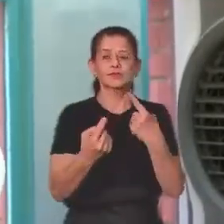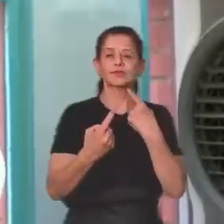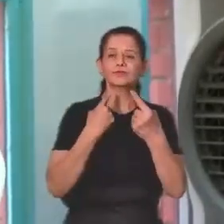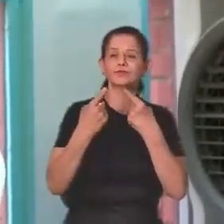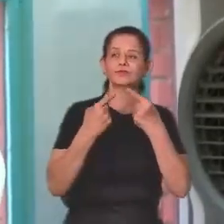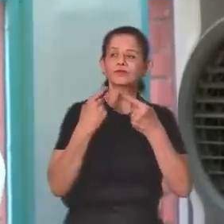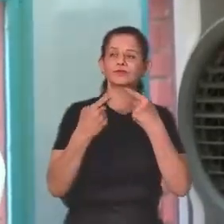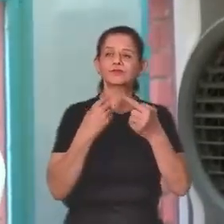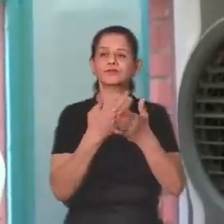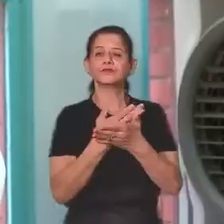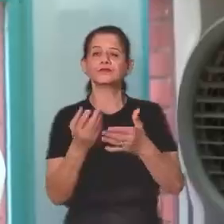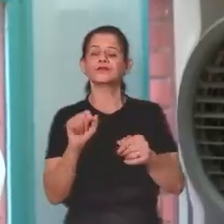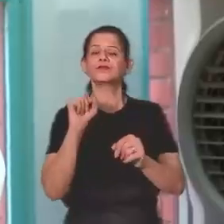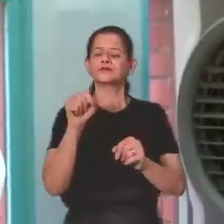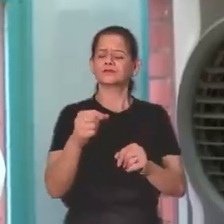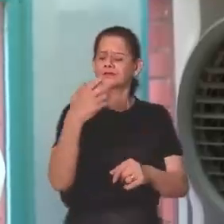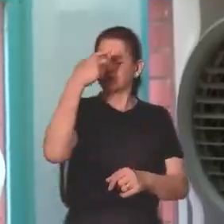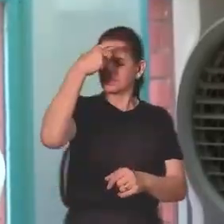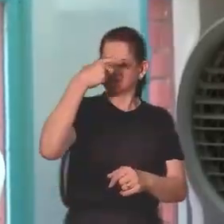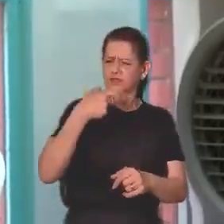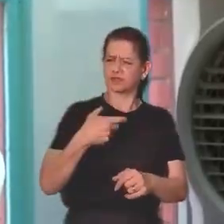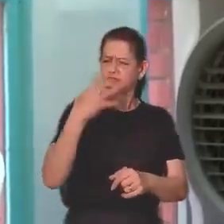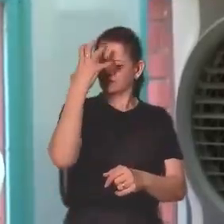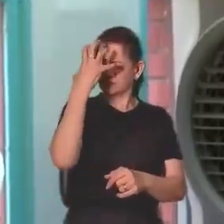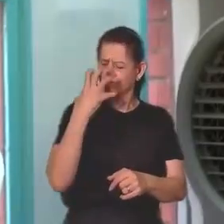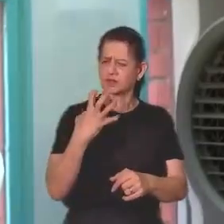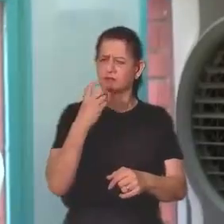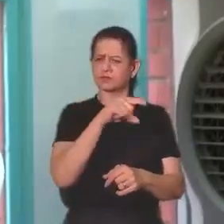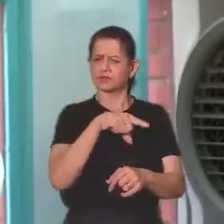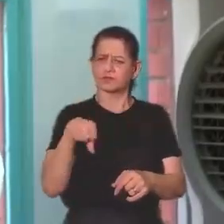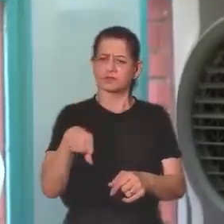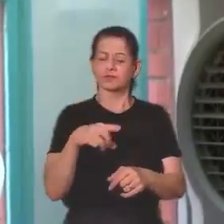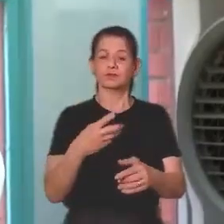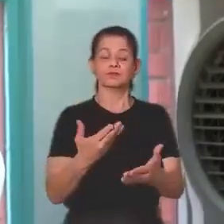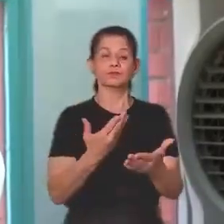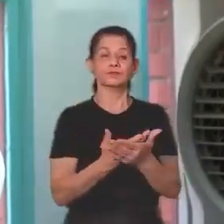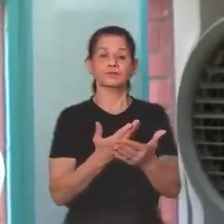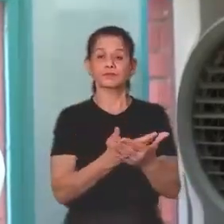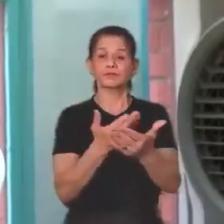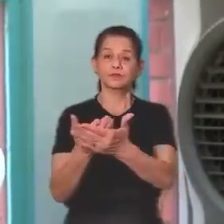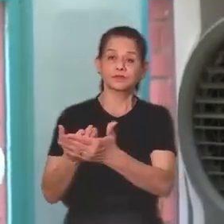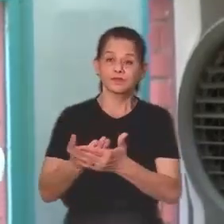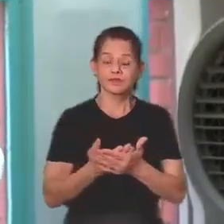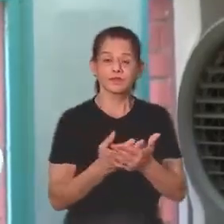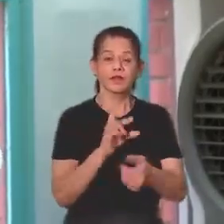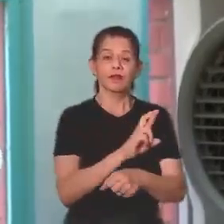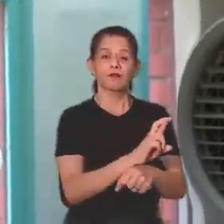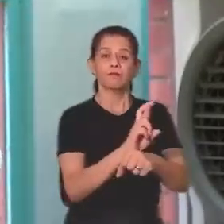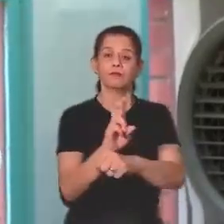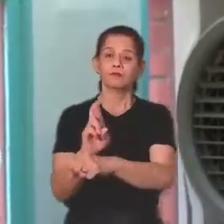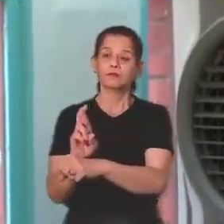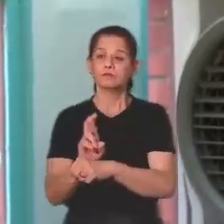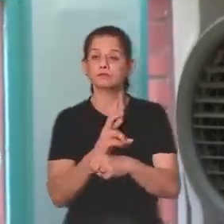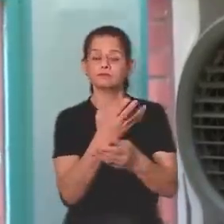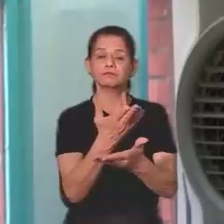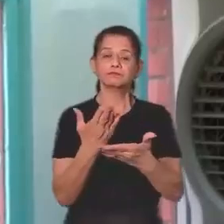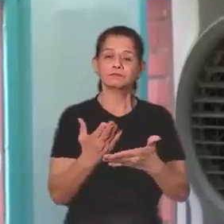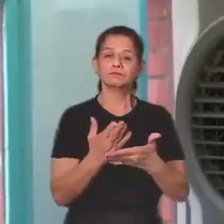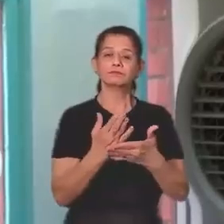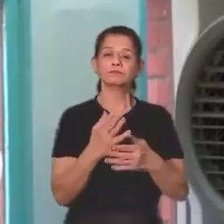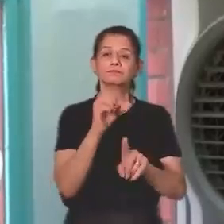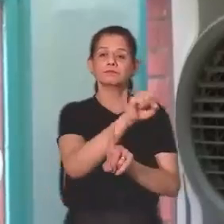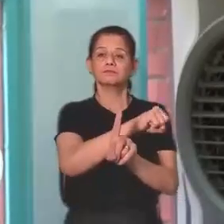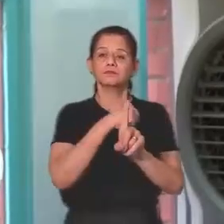discutissem isso mesmo seriamente, né, com os alunos, eles se sentiriam representados e